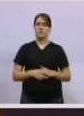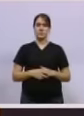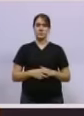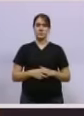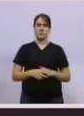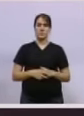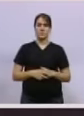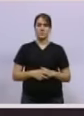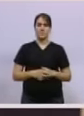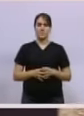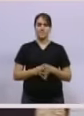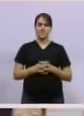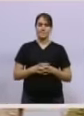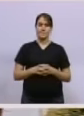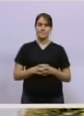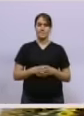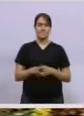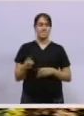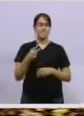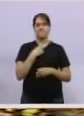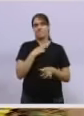abertas. Não desista.